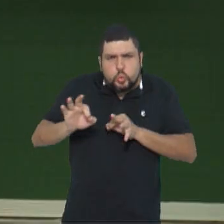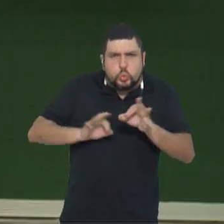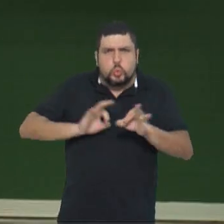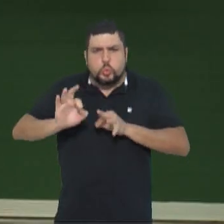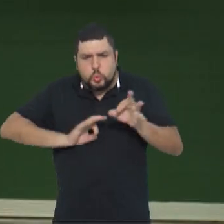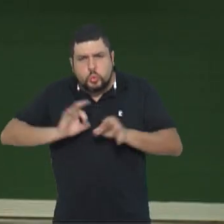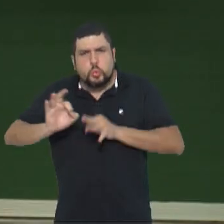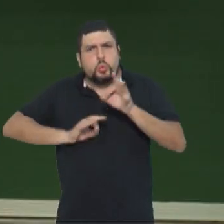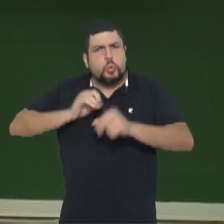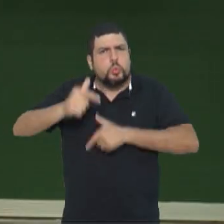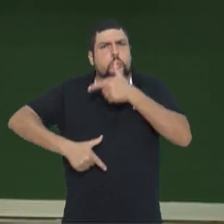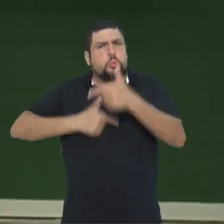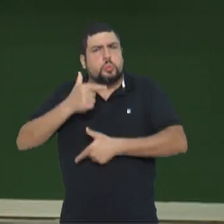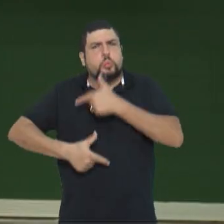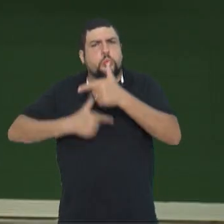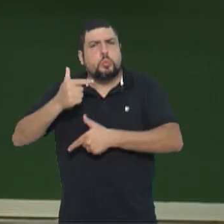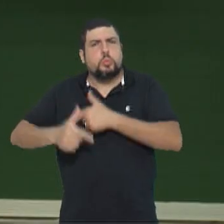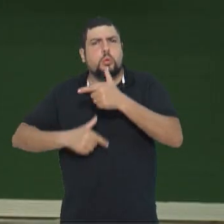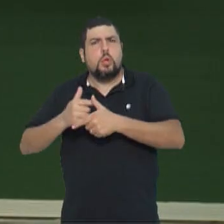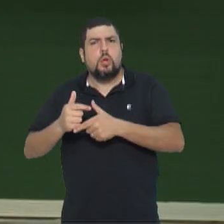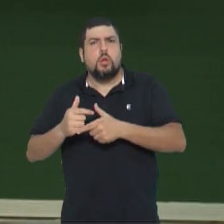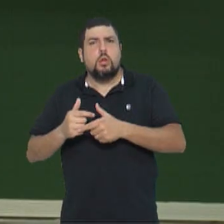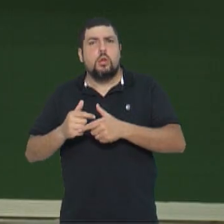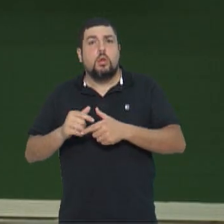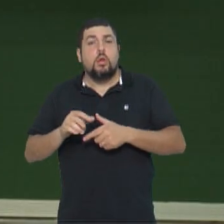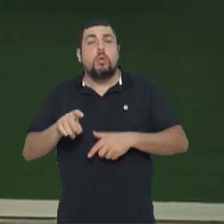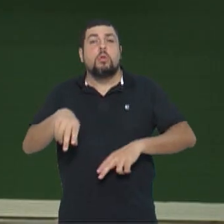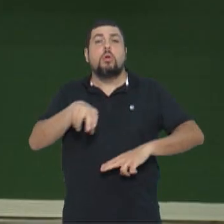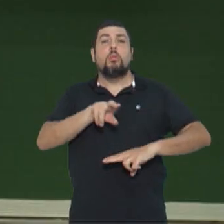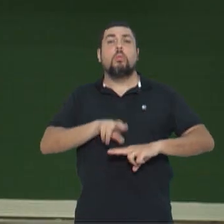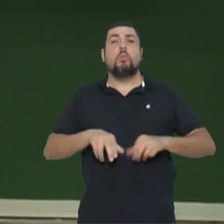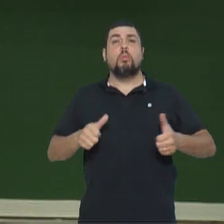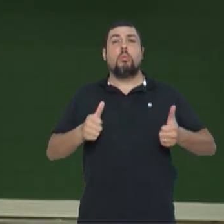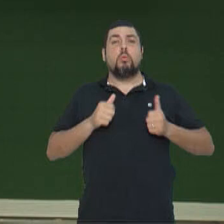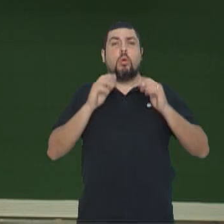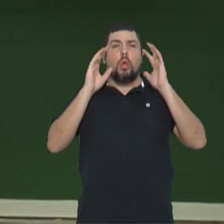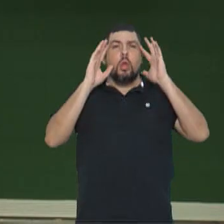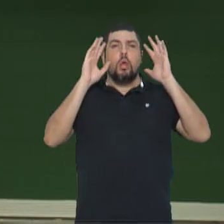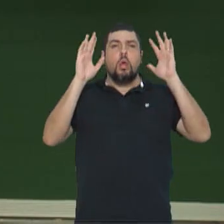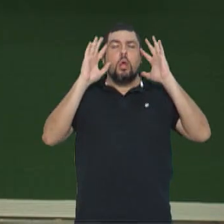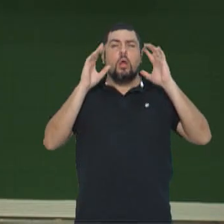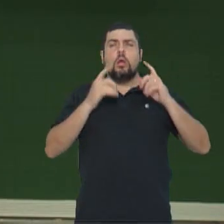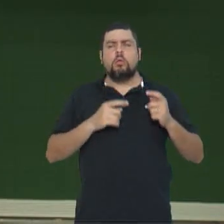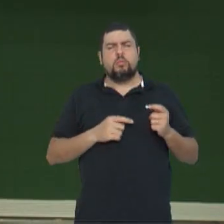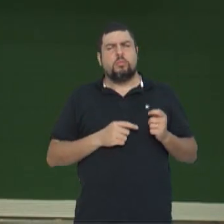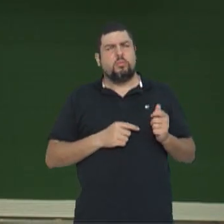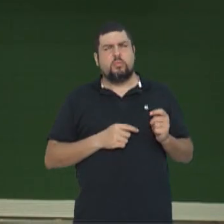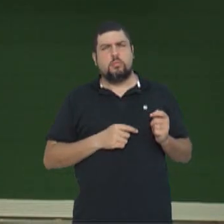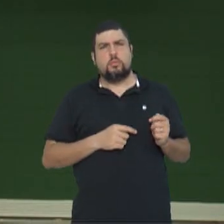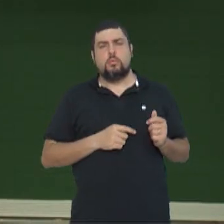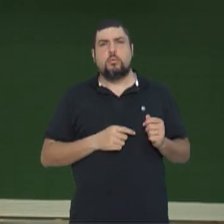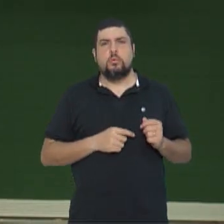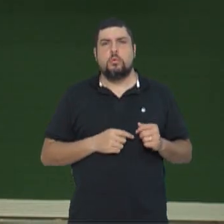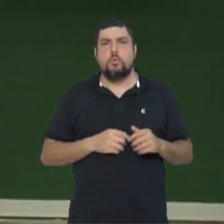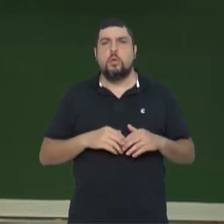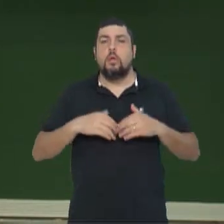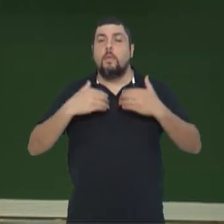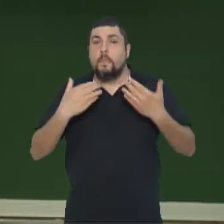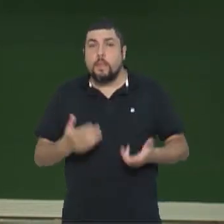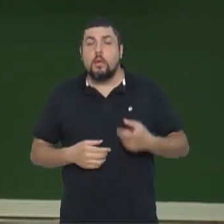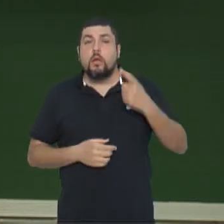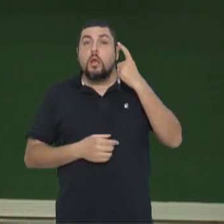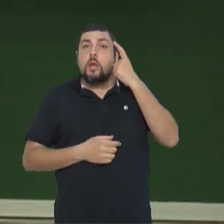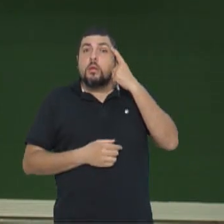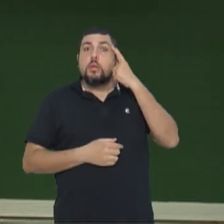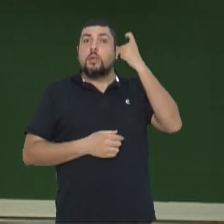aquilo, né? Esforço. E menos inspiração, iluminação. Né? Então, ter uma ideia, olha isso, né,